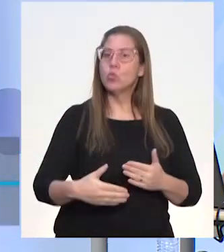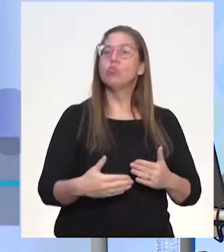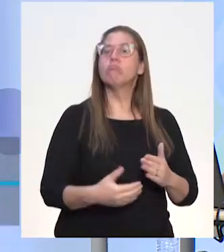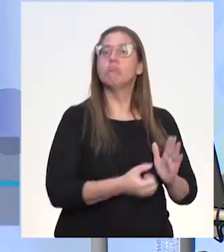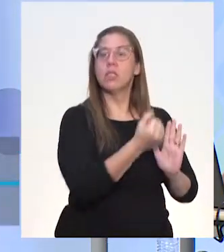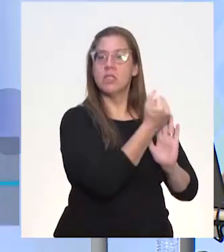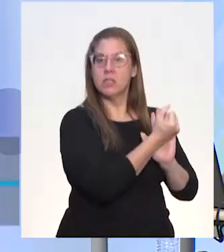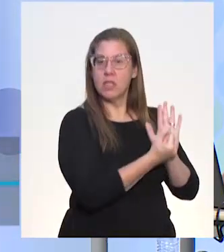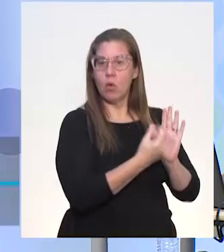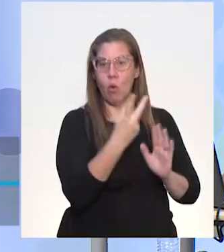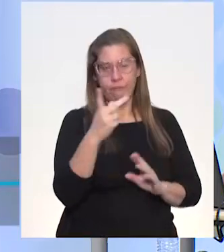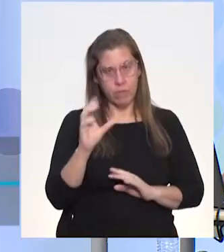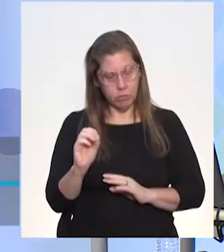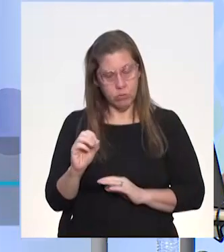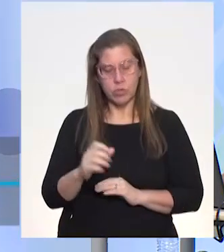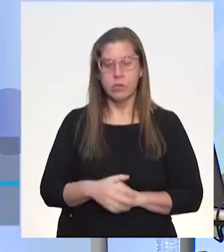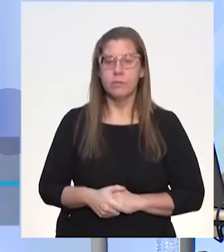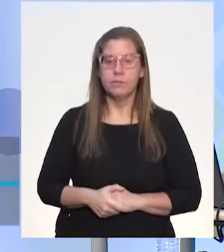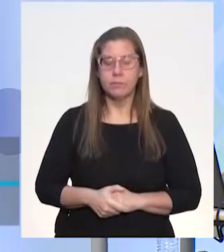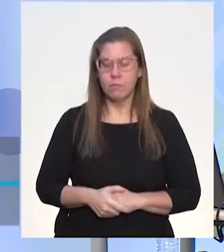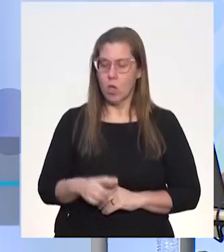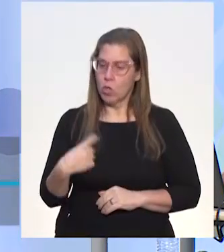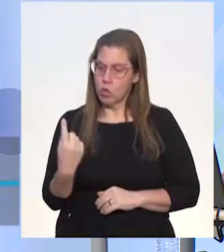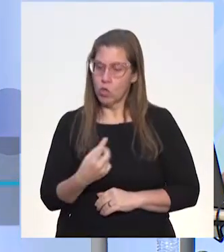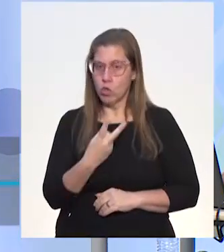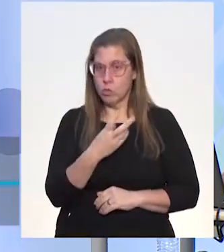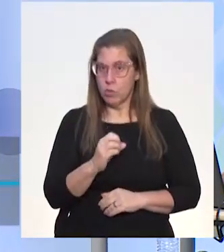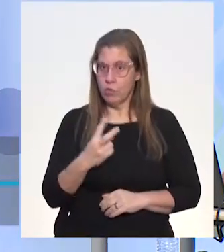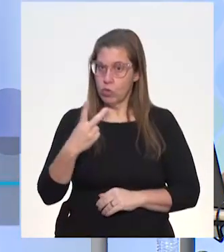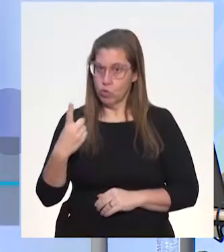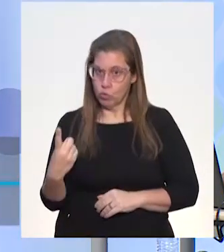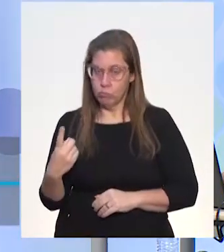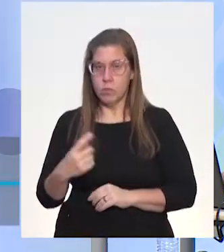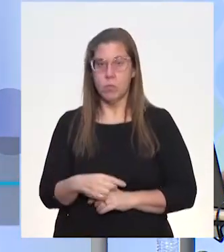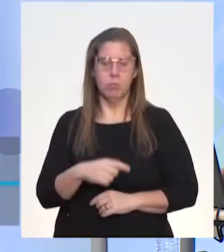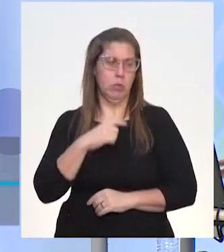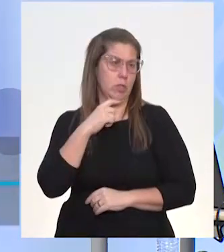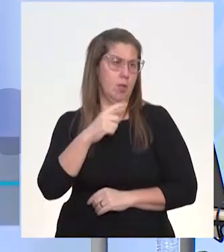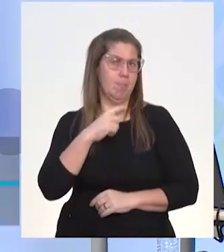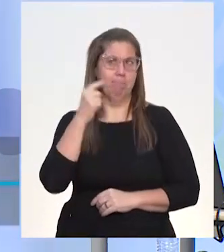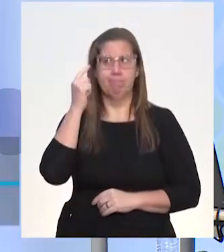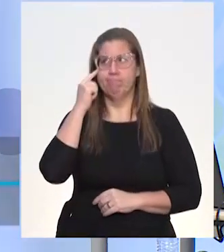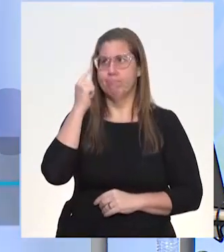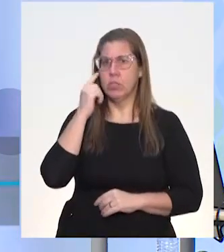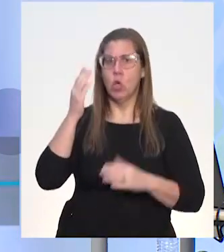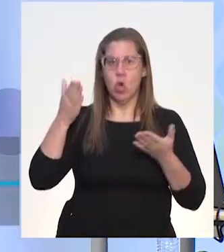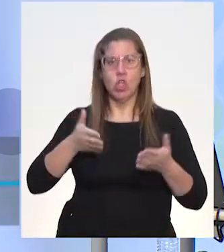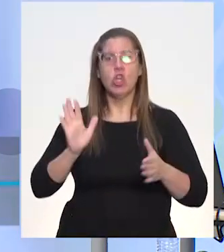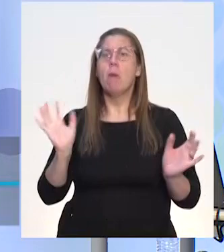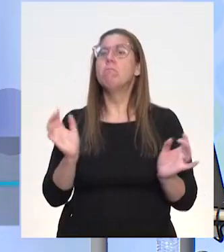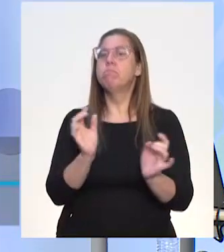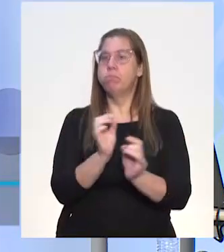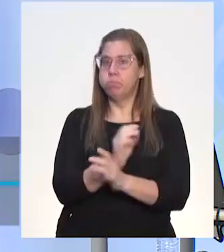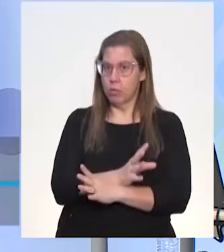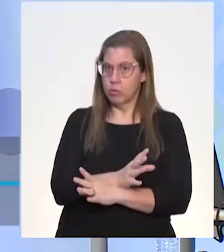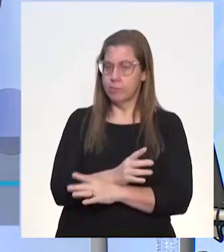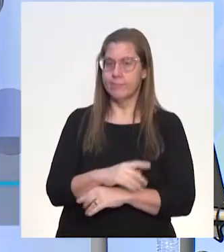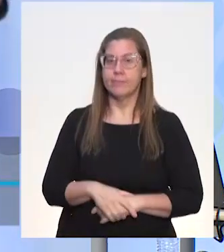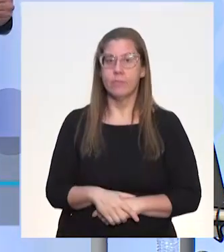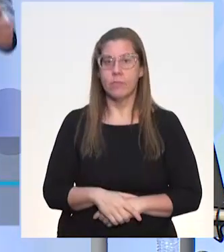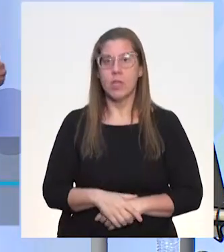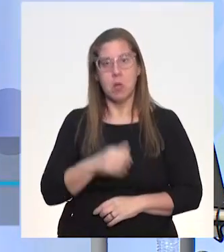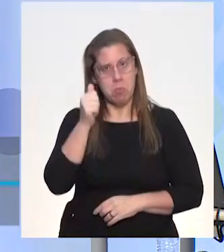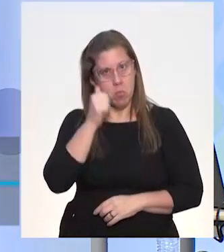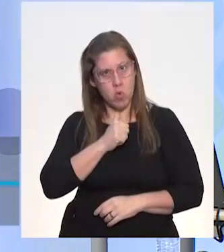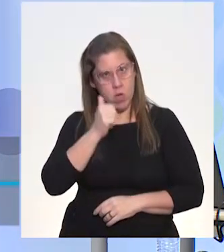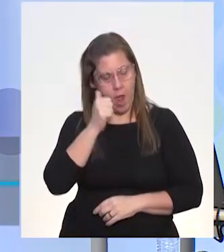XX, e na medida em que nós estamos em 2021, ninguém imagina que hoje ele está concluído, né? Pelo contrário, as